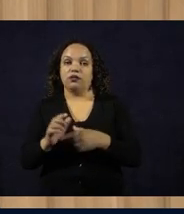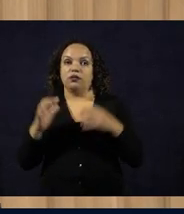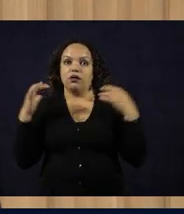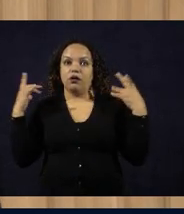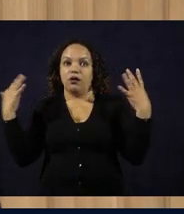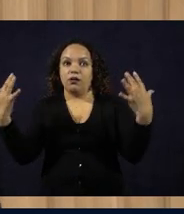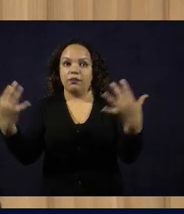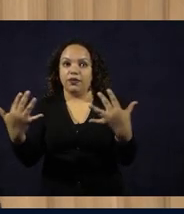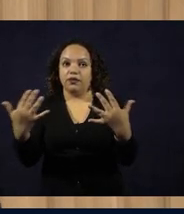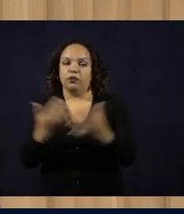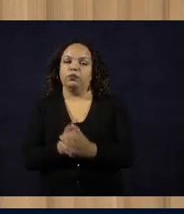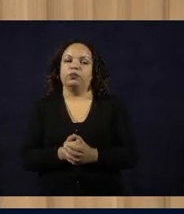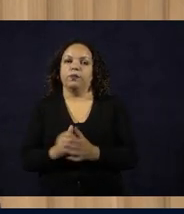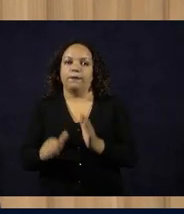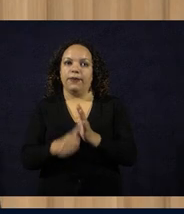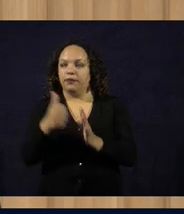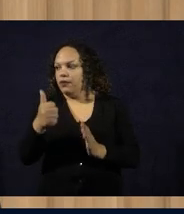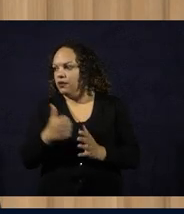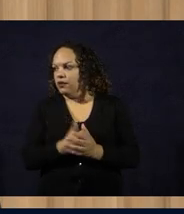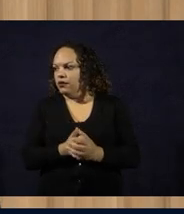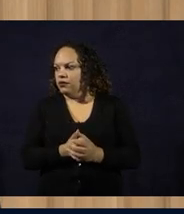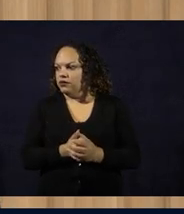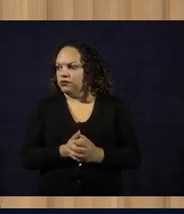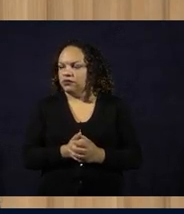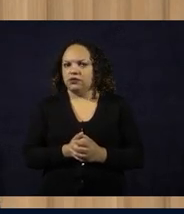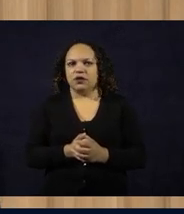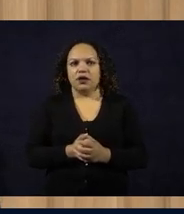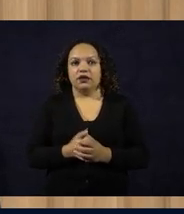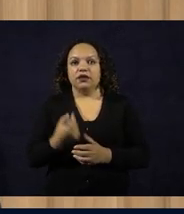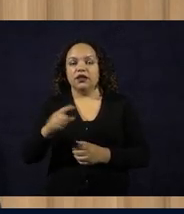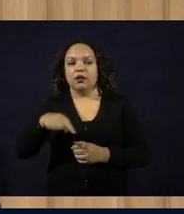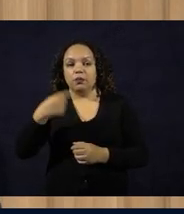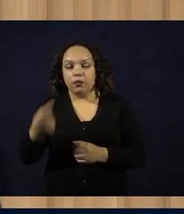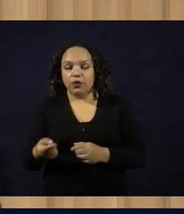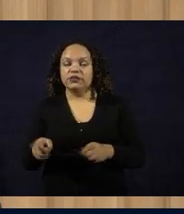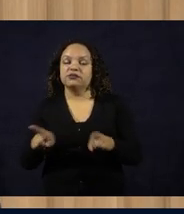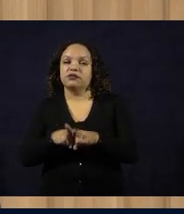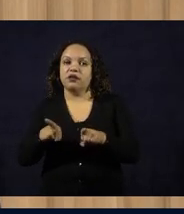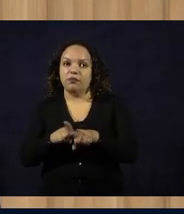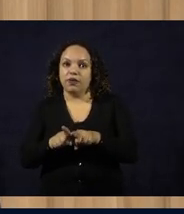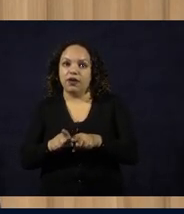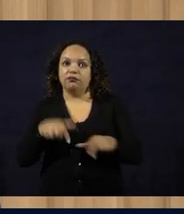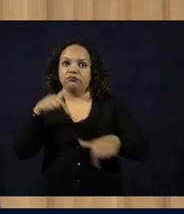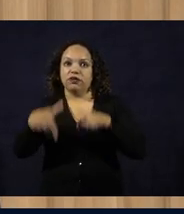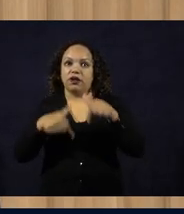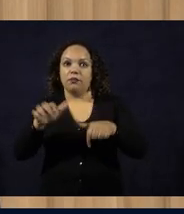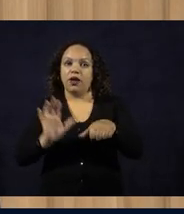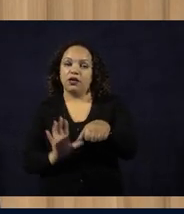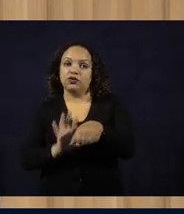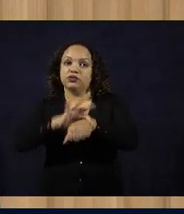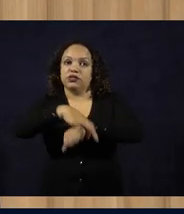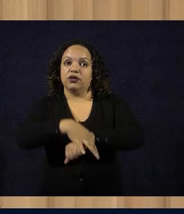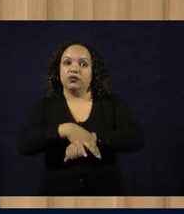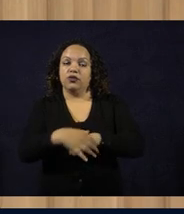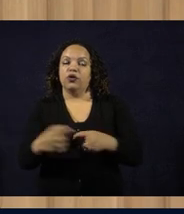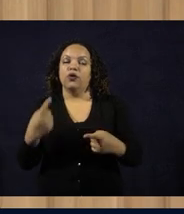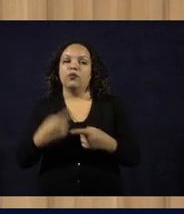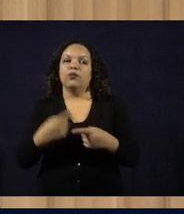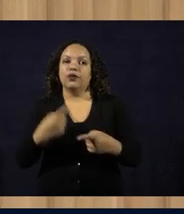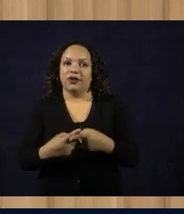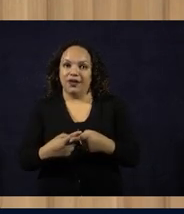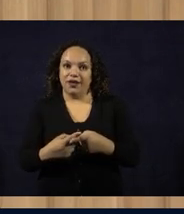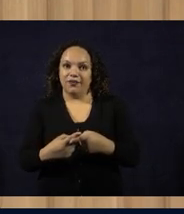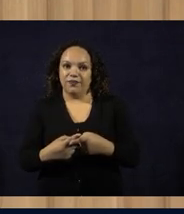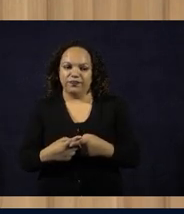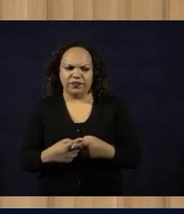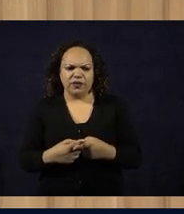que protegem depois nós botamos também a segurança no trabalho por quê Porque a visão no campo de risco é